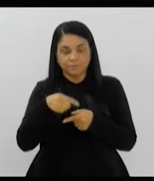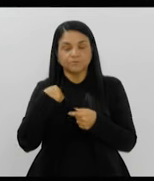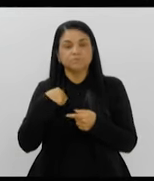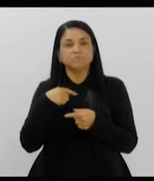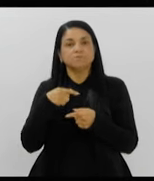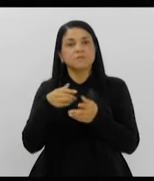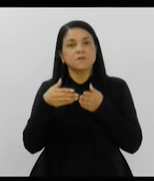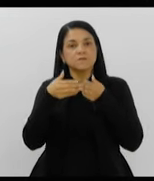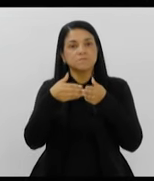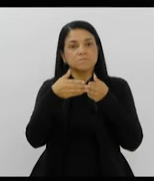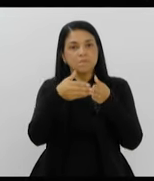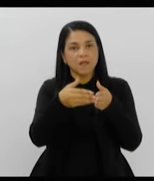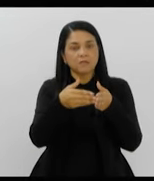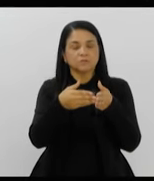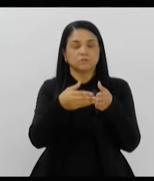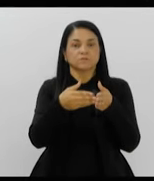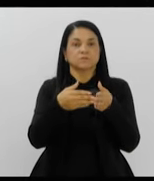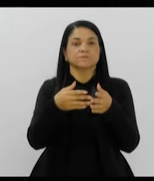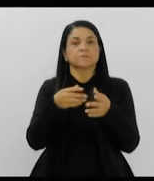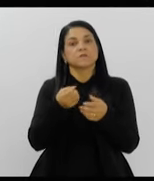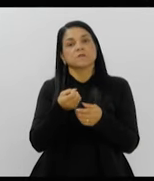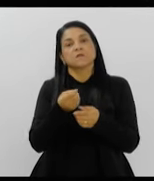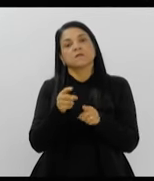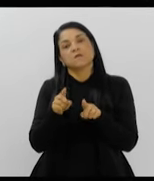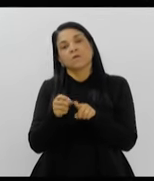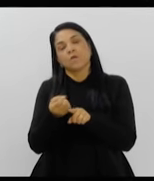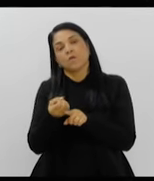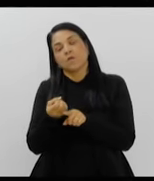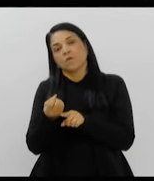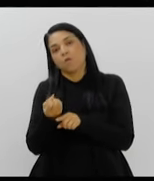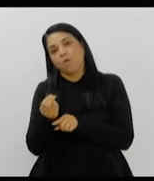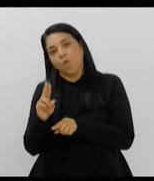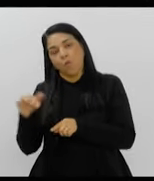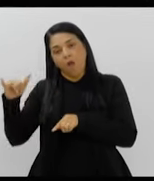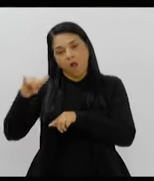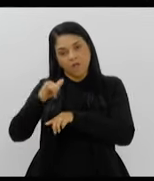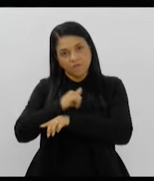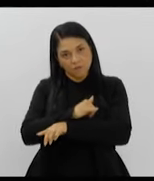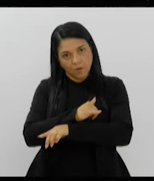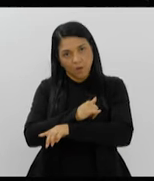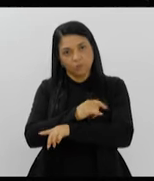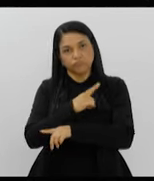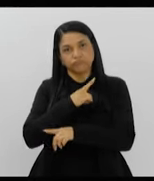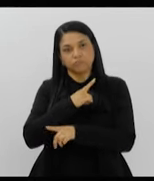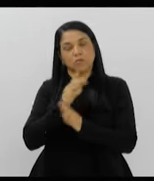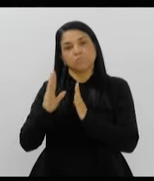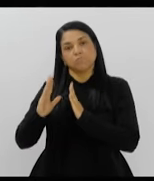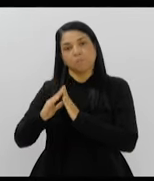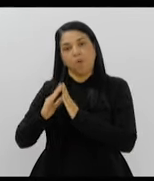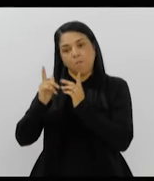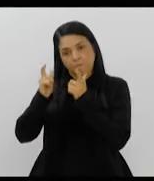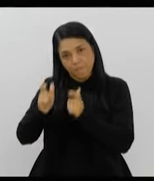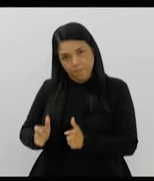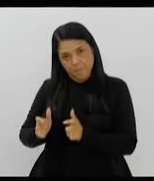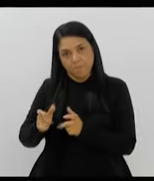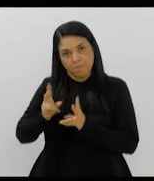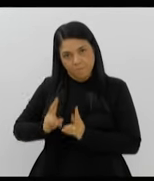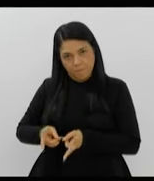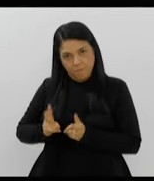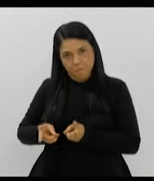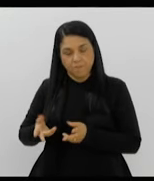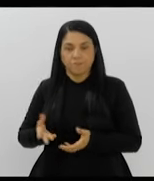essas embarcações e aviões estiverem com seus proprietários domiciliados.